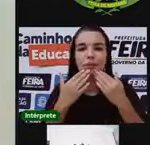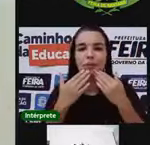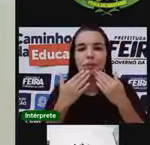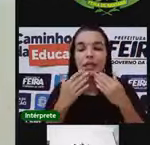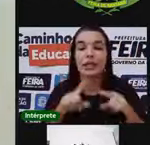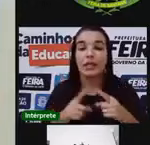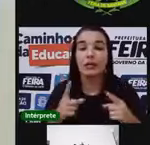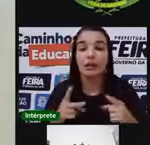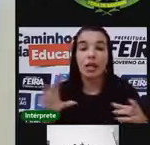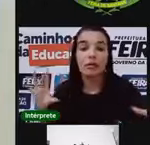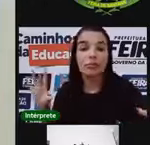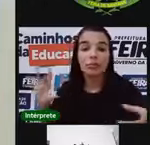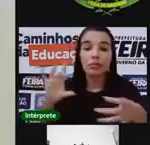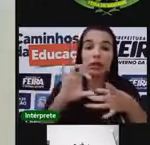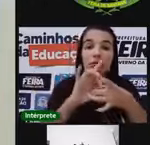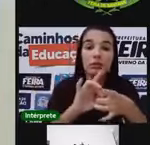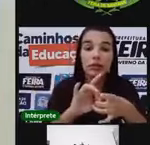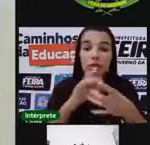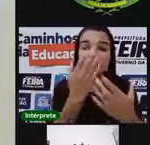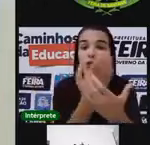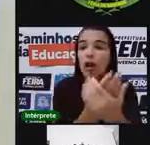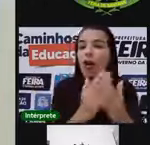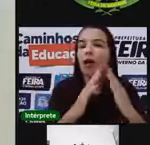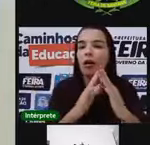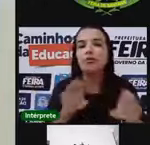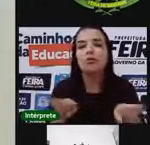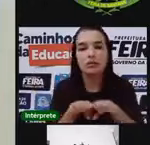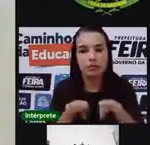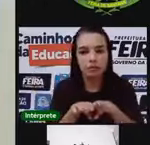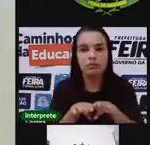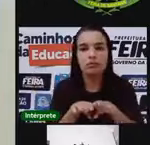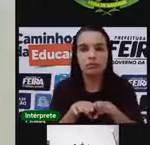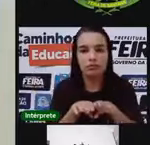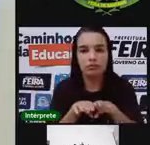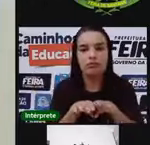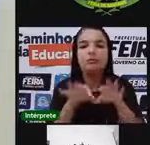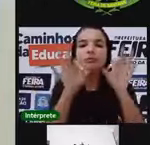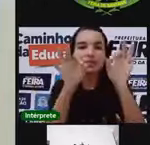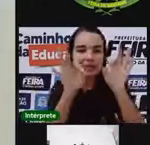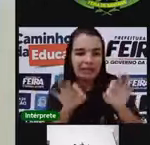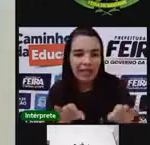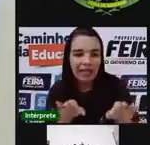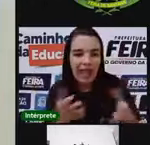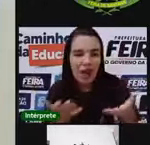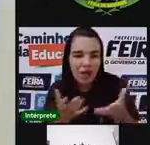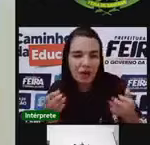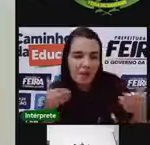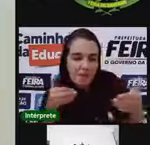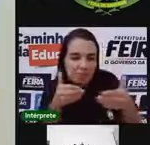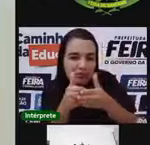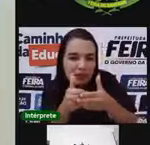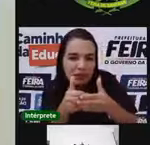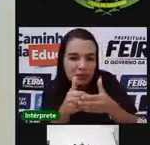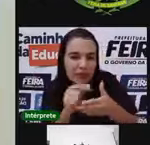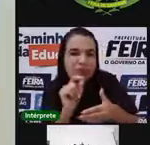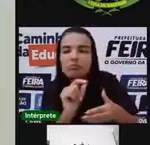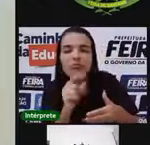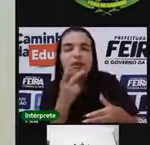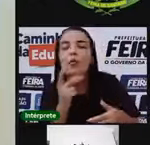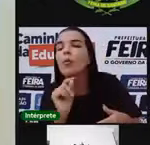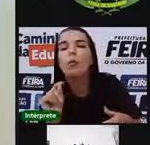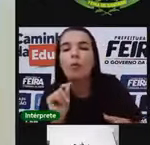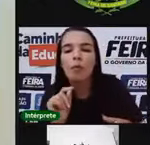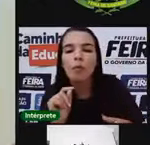interdisciplinar. Ah, professora, por que a senhora está falando da Revolução Francesa? Está tão longe? Não, tudo bem, tá certo. Vou falar de uma coisa mais próxima. Vamos